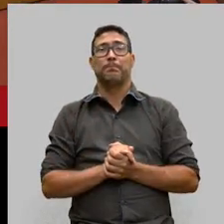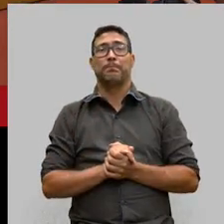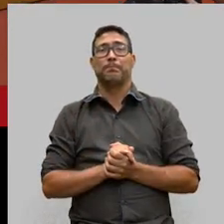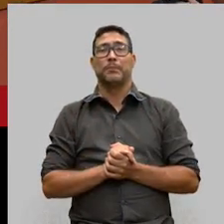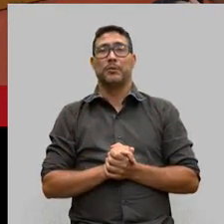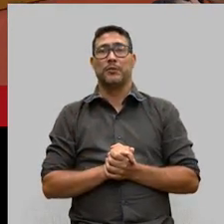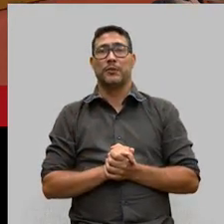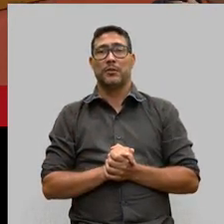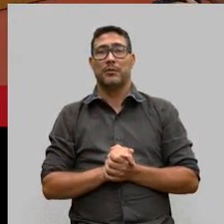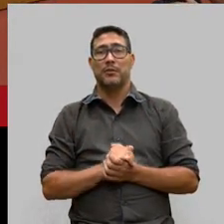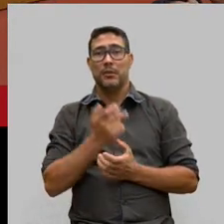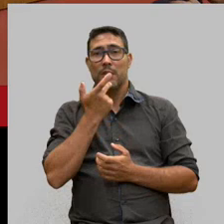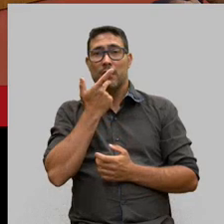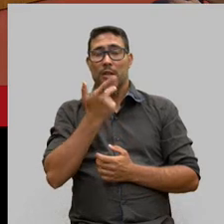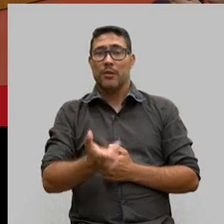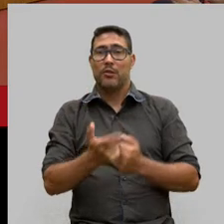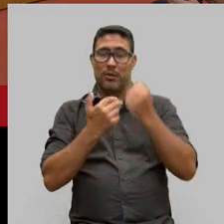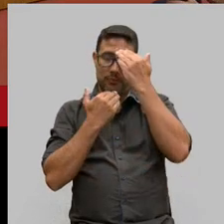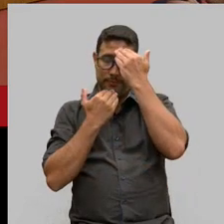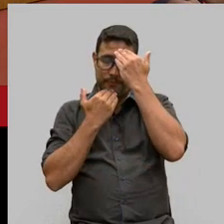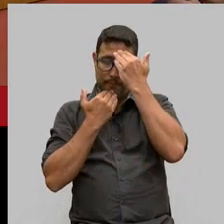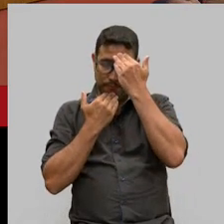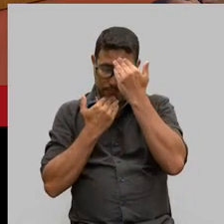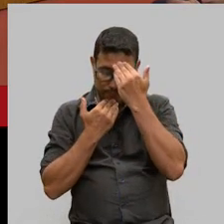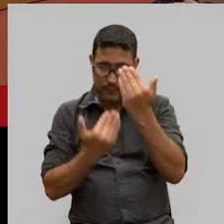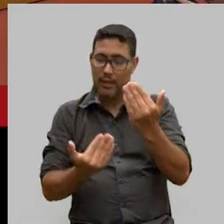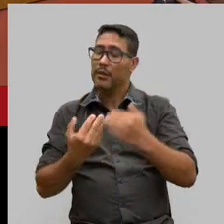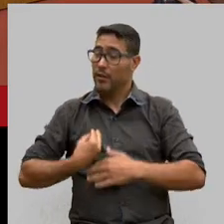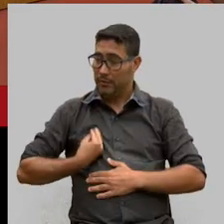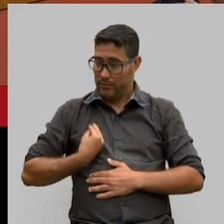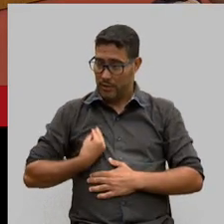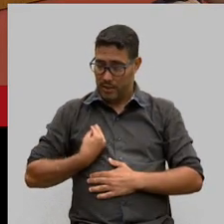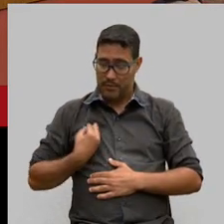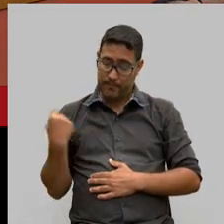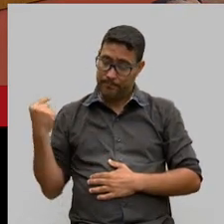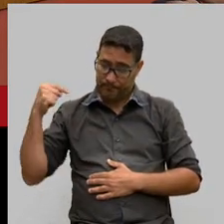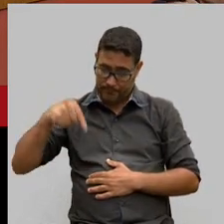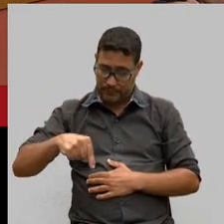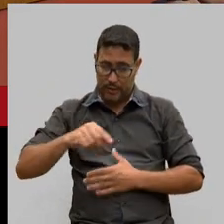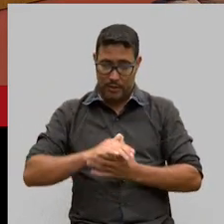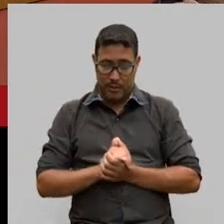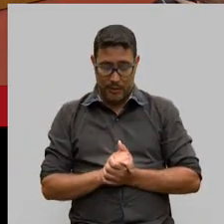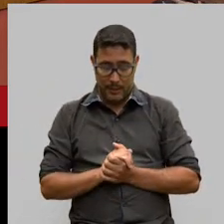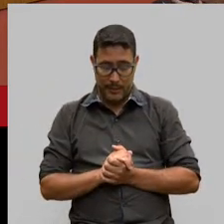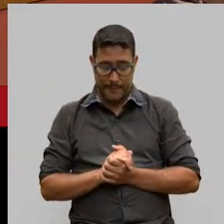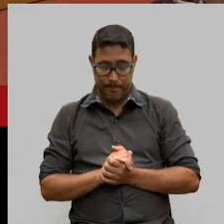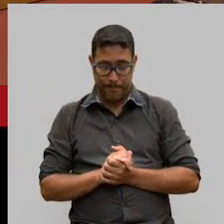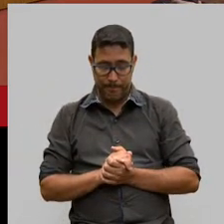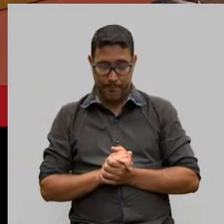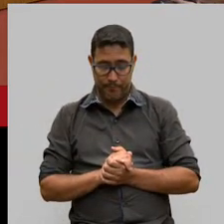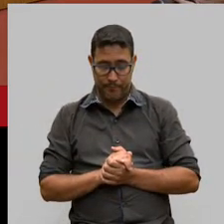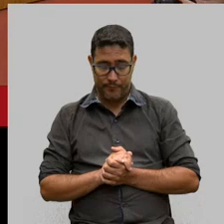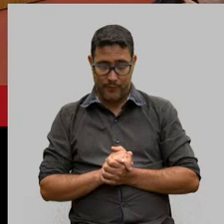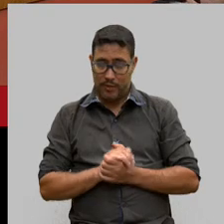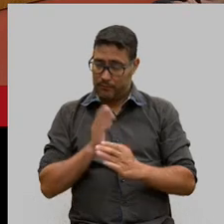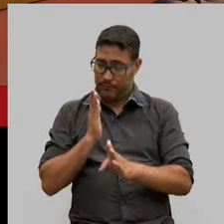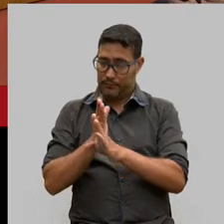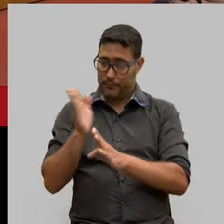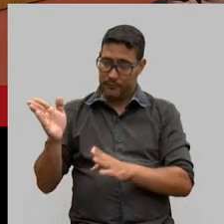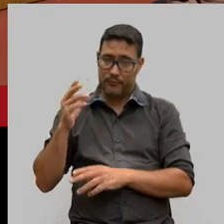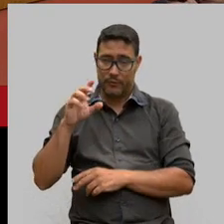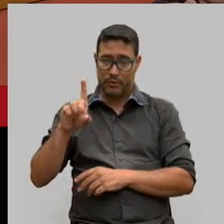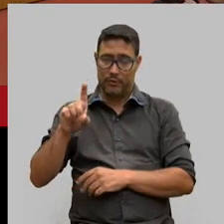Cristiano só para agradecer né a oportunidade de estar aqui mais uma vez nós encontramos né a Dra Dani tá aí